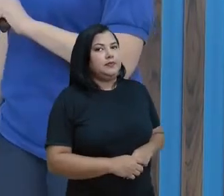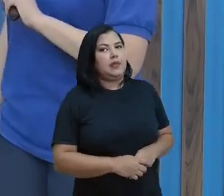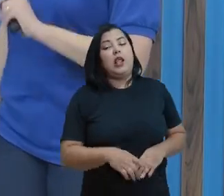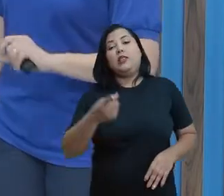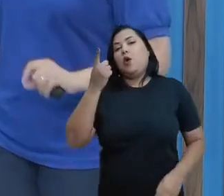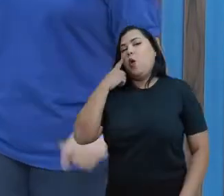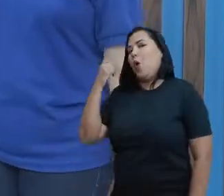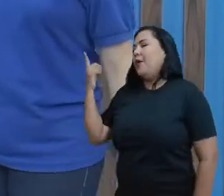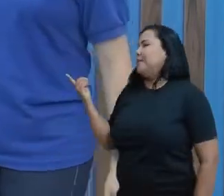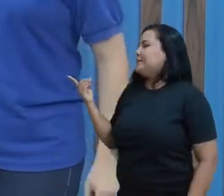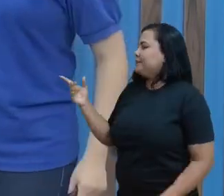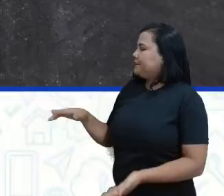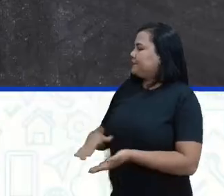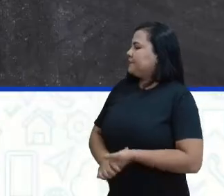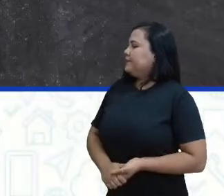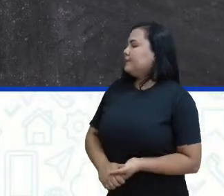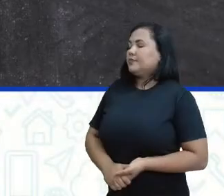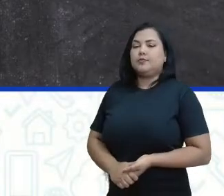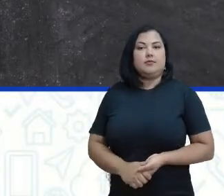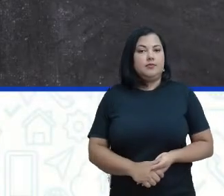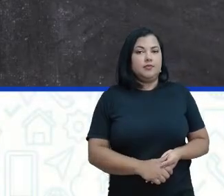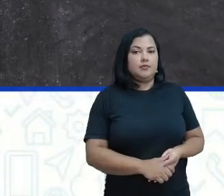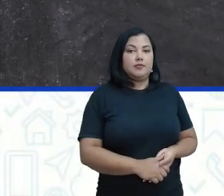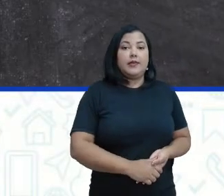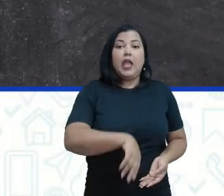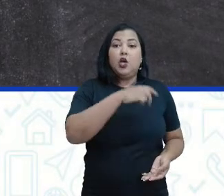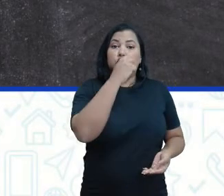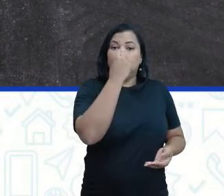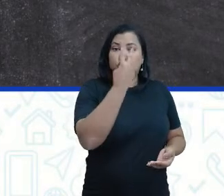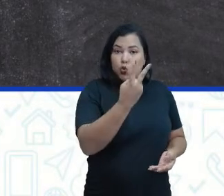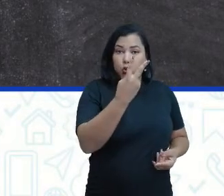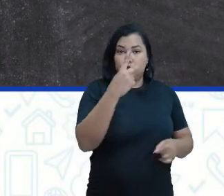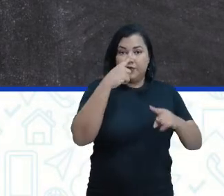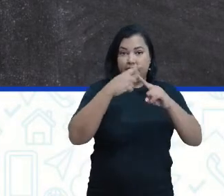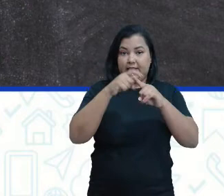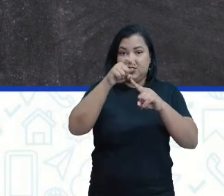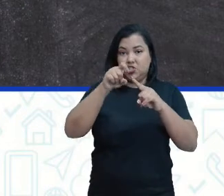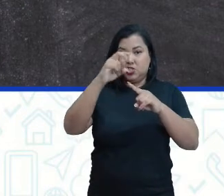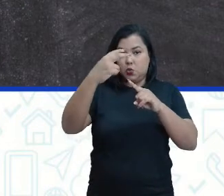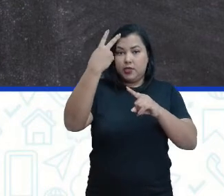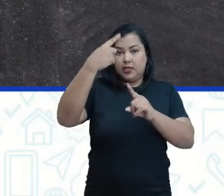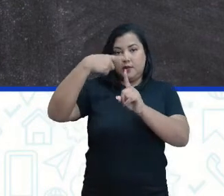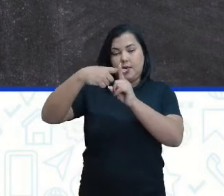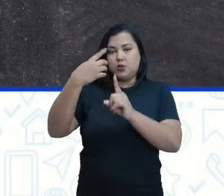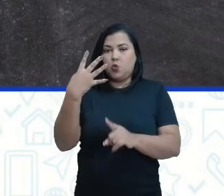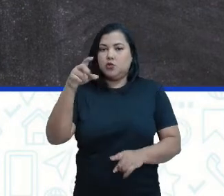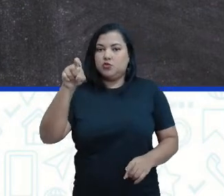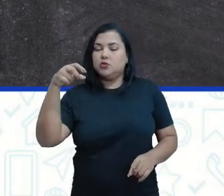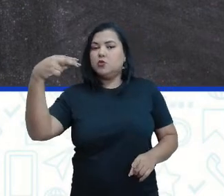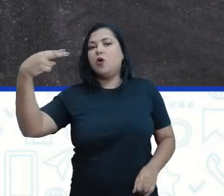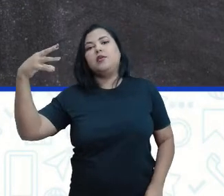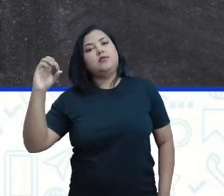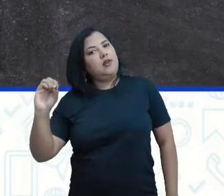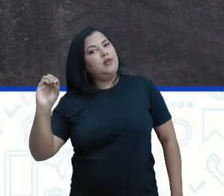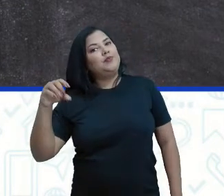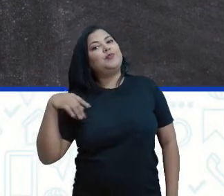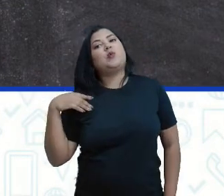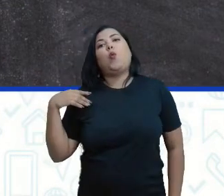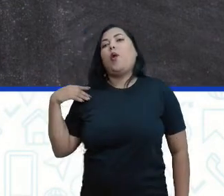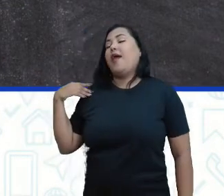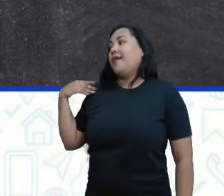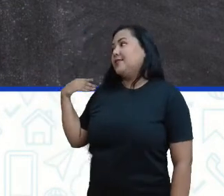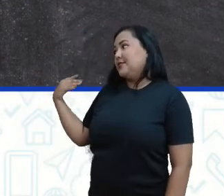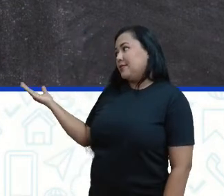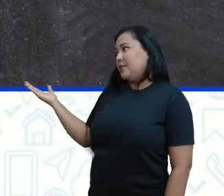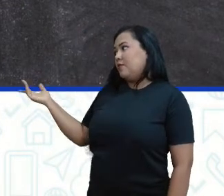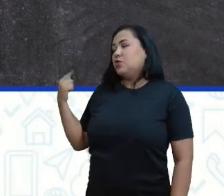Então, olha essa ideia aqui, ó. 2 vezes x² mais 4x igual a zero. Eu vou deixar essa ideia aí para